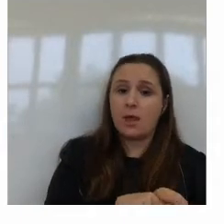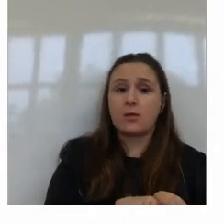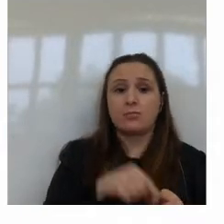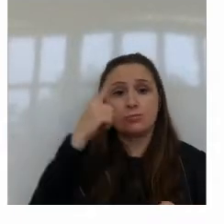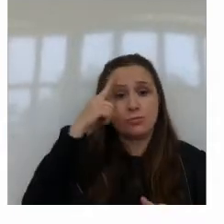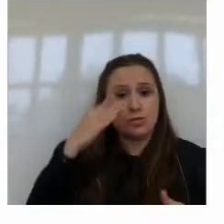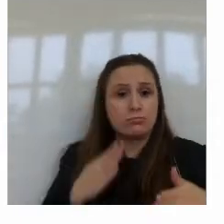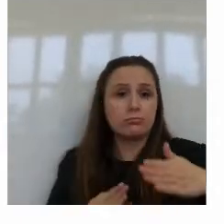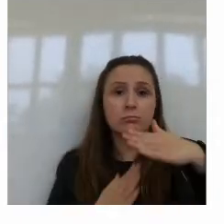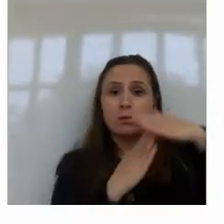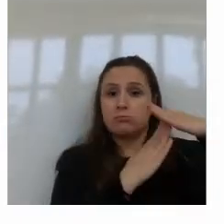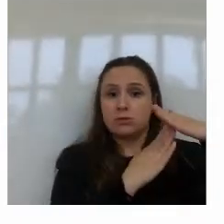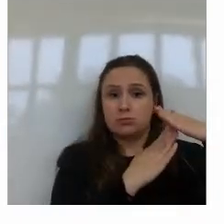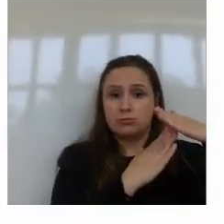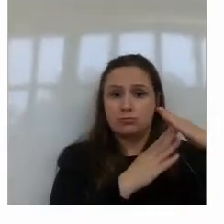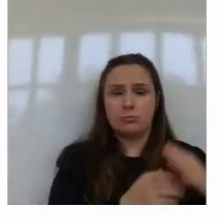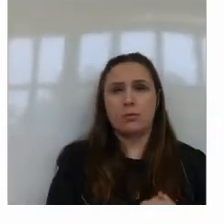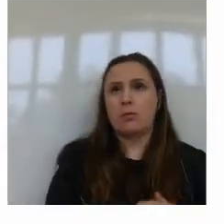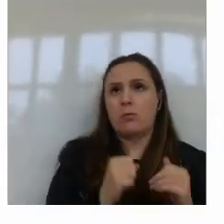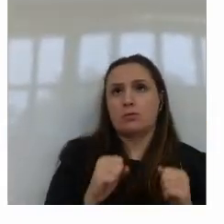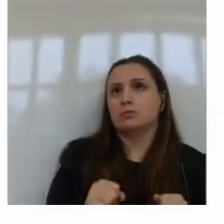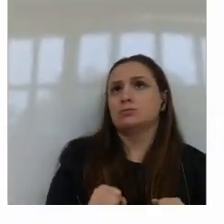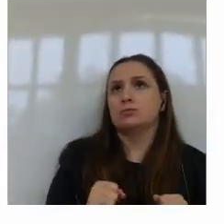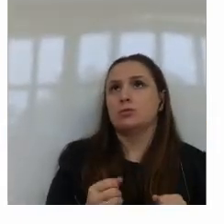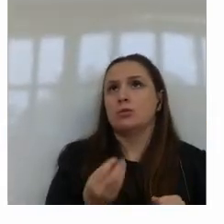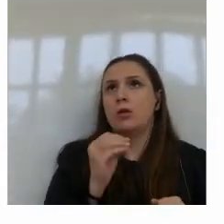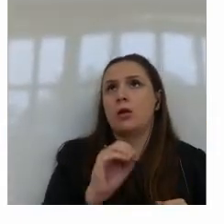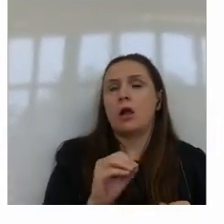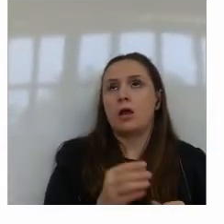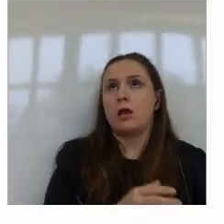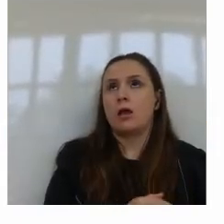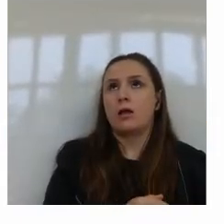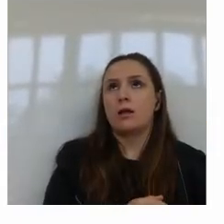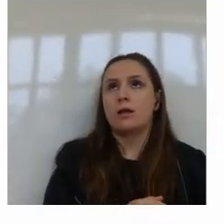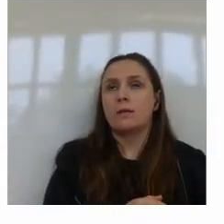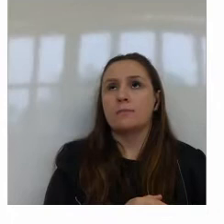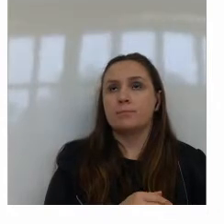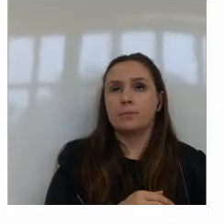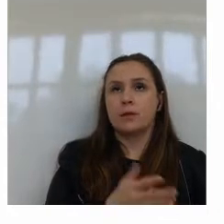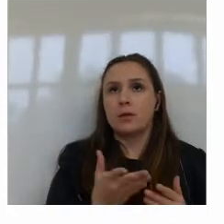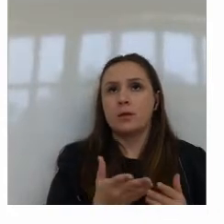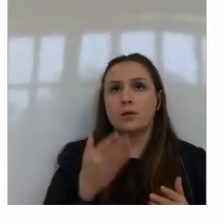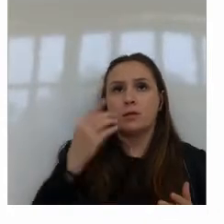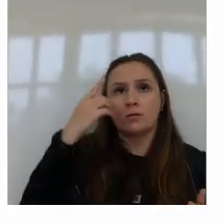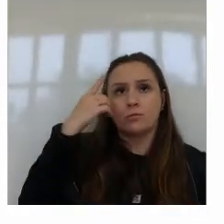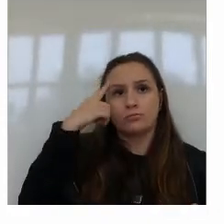exemplo. E uma data limite de entrega também o professor pode colocar. Ele pode